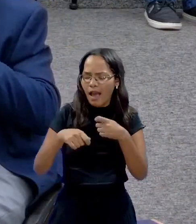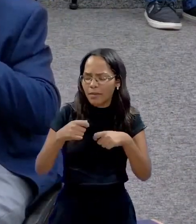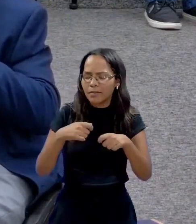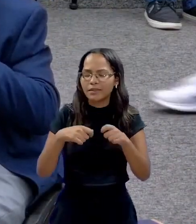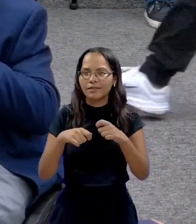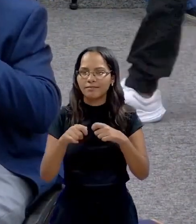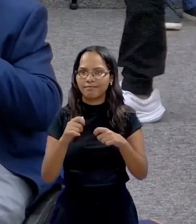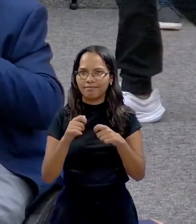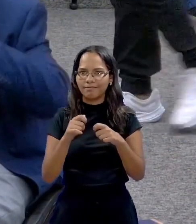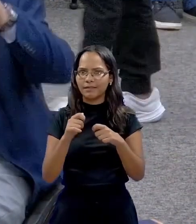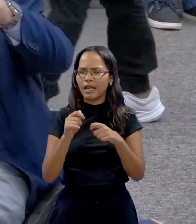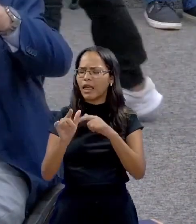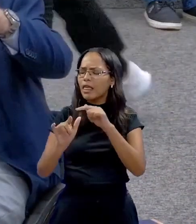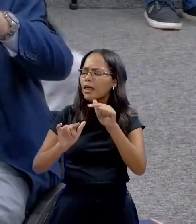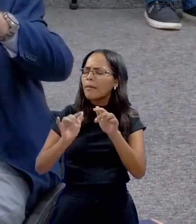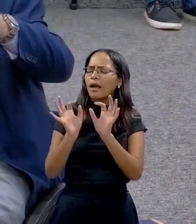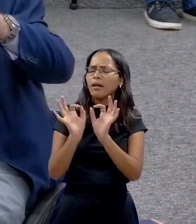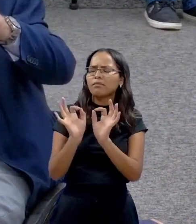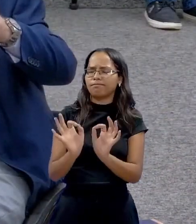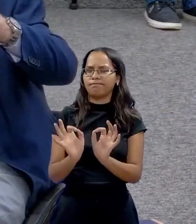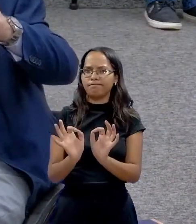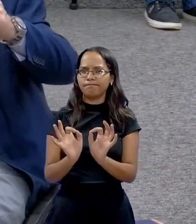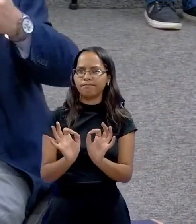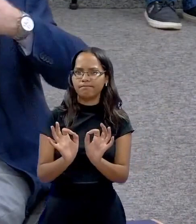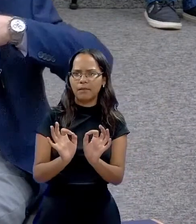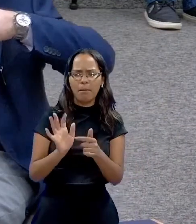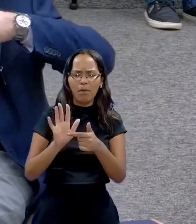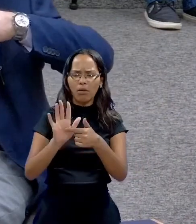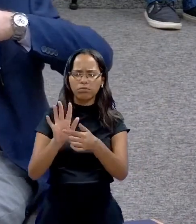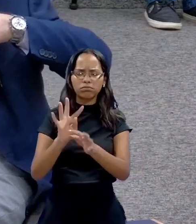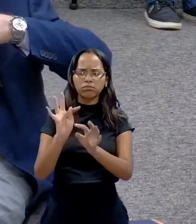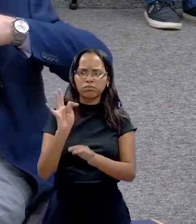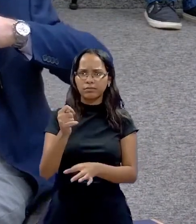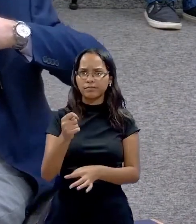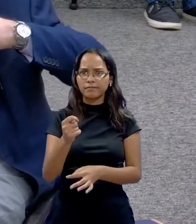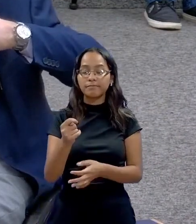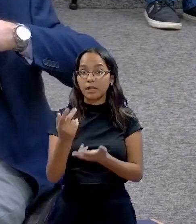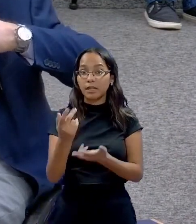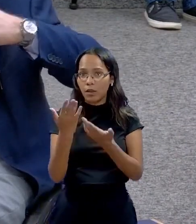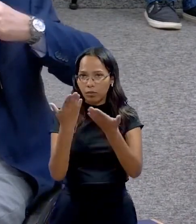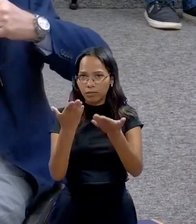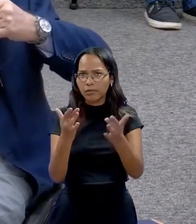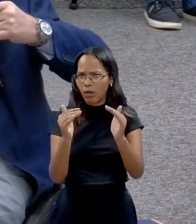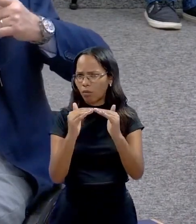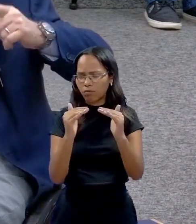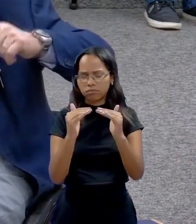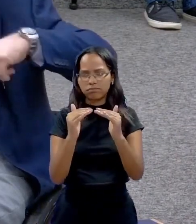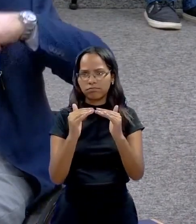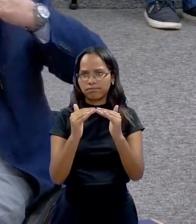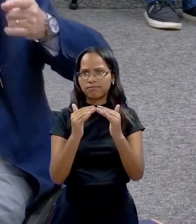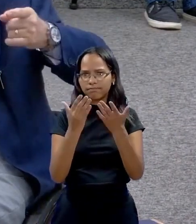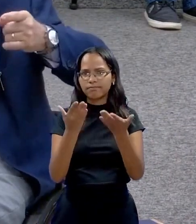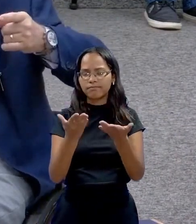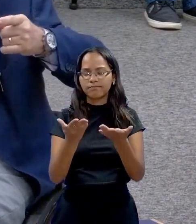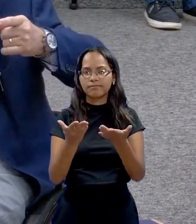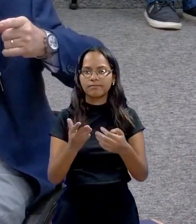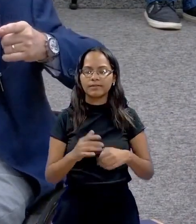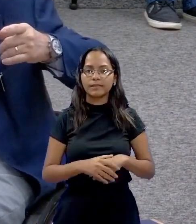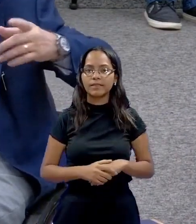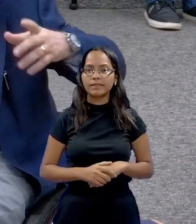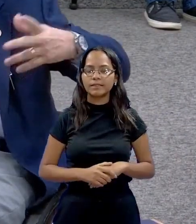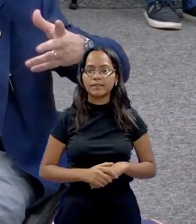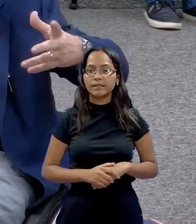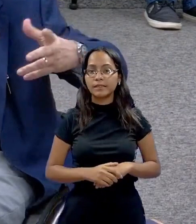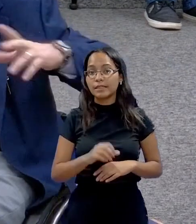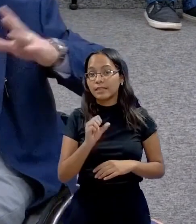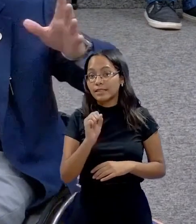com transparência. E assim como o senhor falou, eu sou o primeiro, caso isto venha a ter,